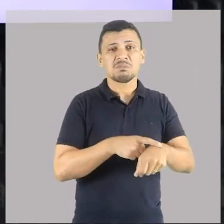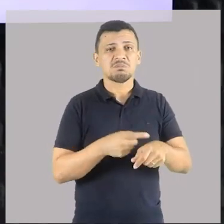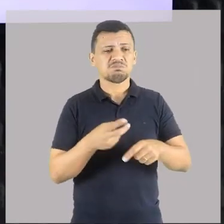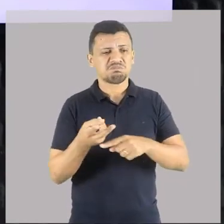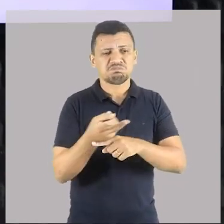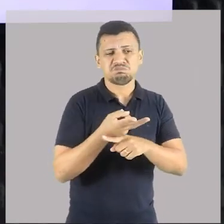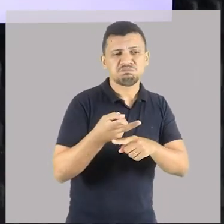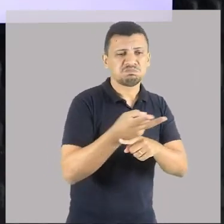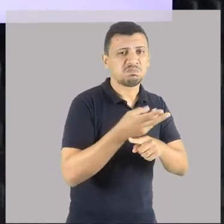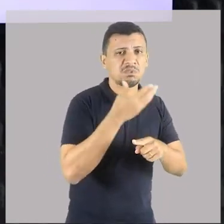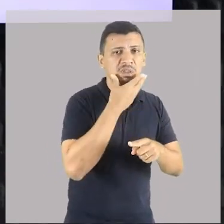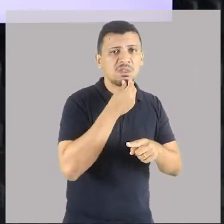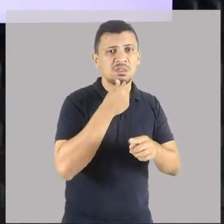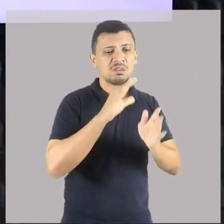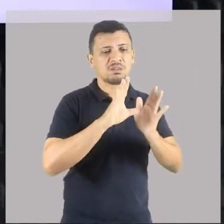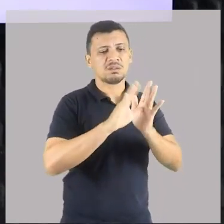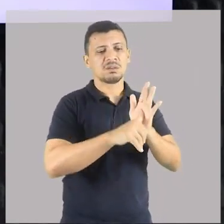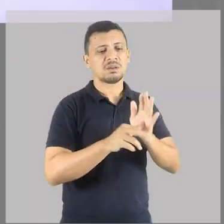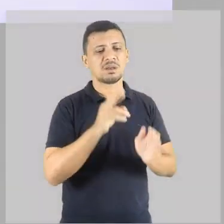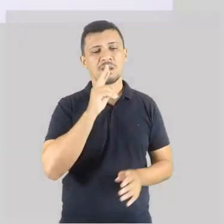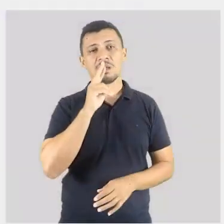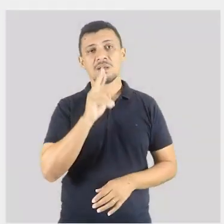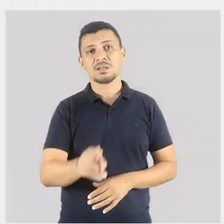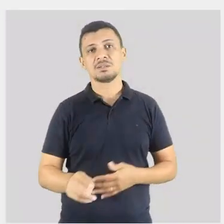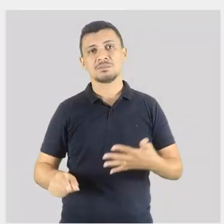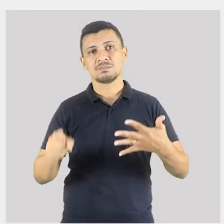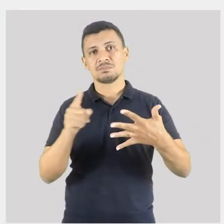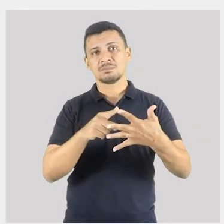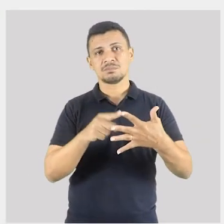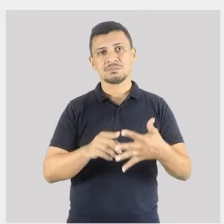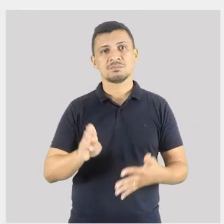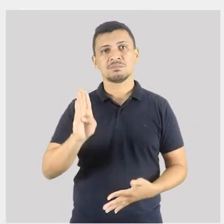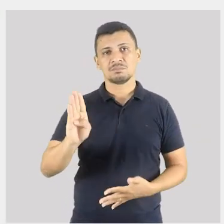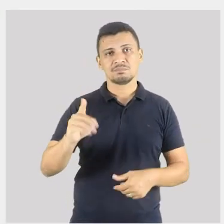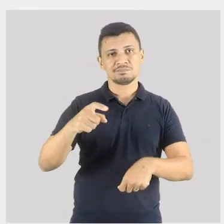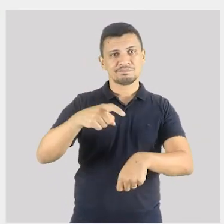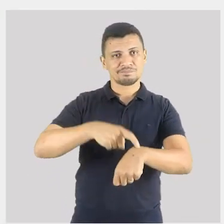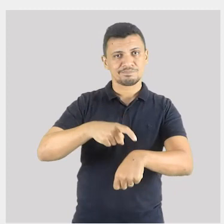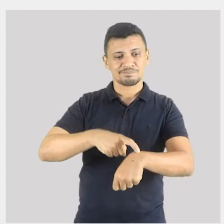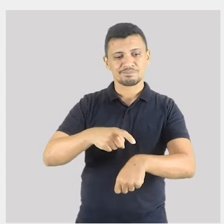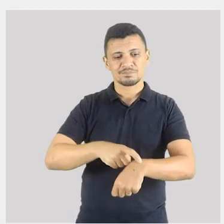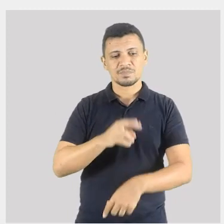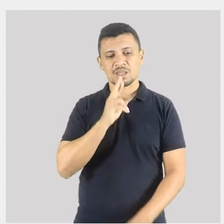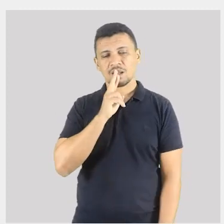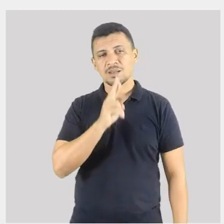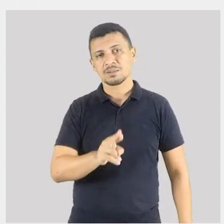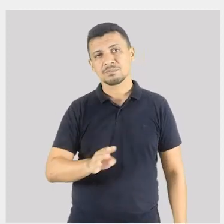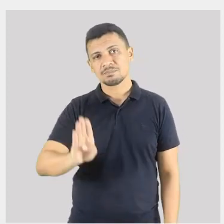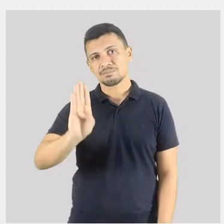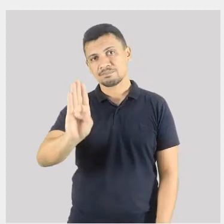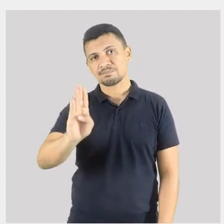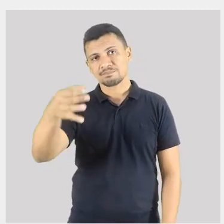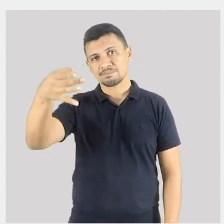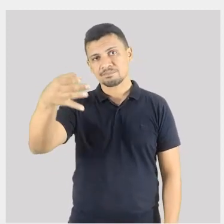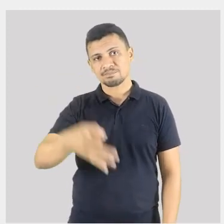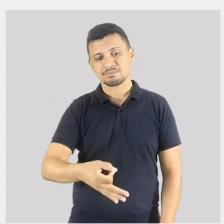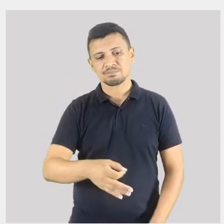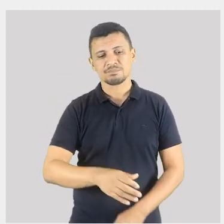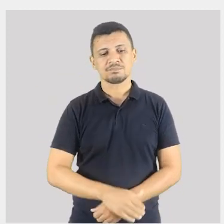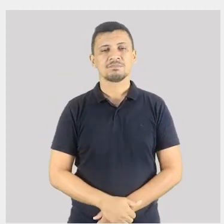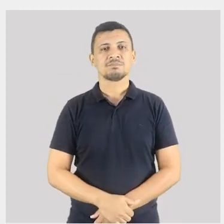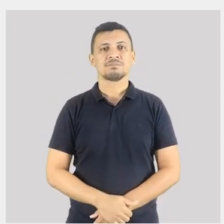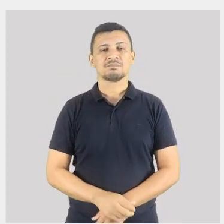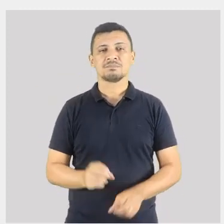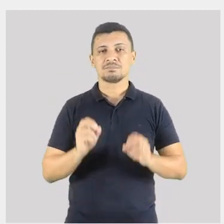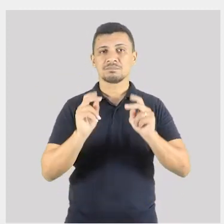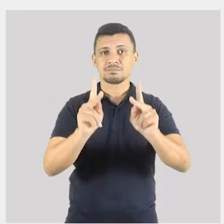o ladrão. Então, nós teríamos referência aí de temporalidade. Opção correta, letra B de bola,